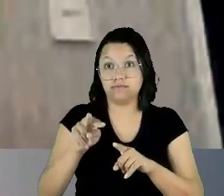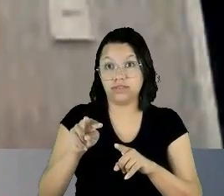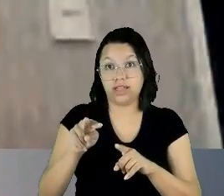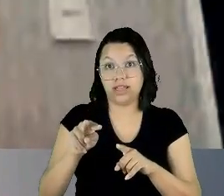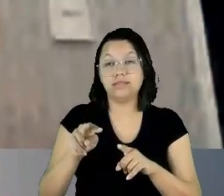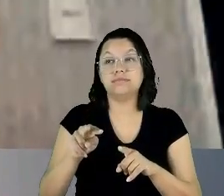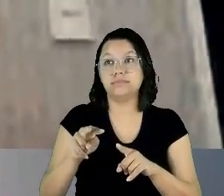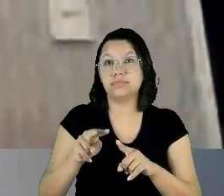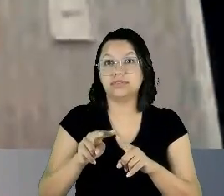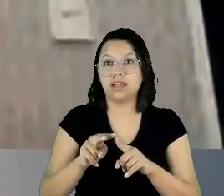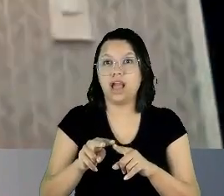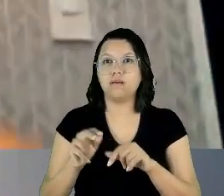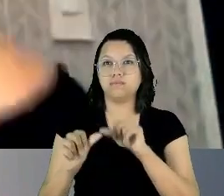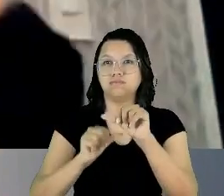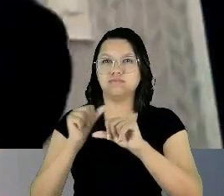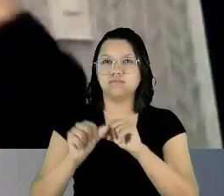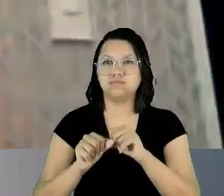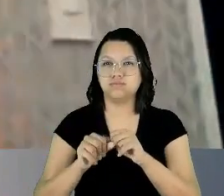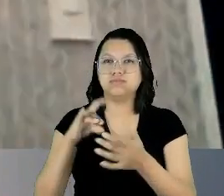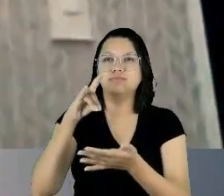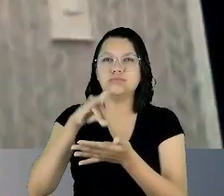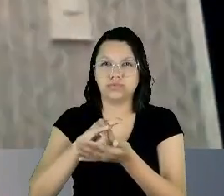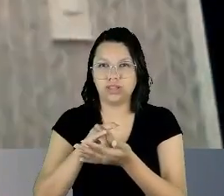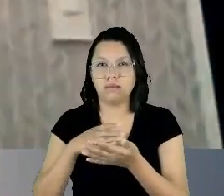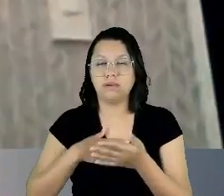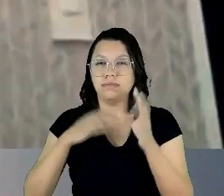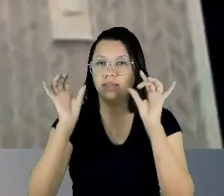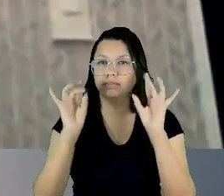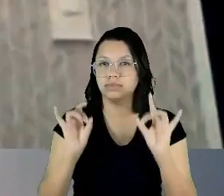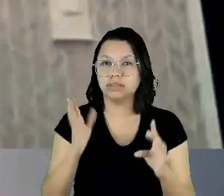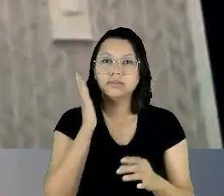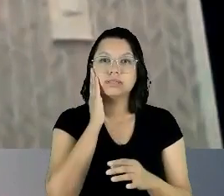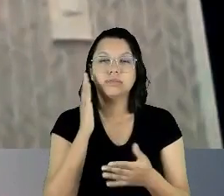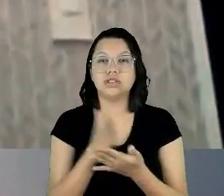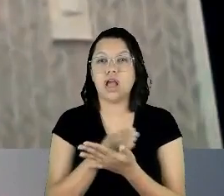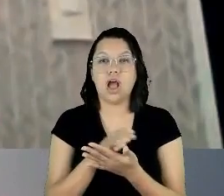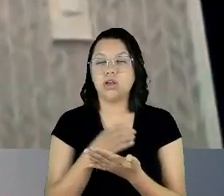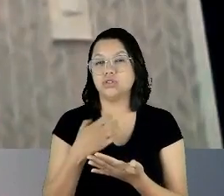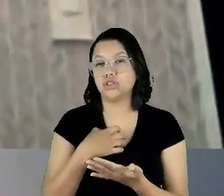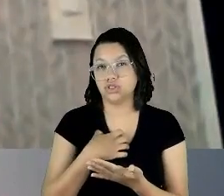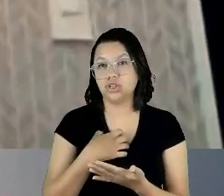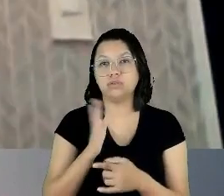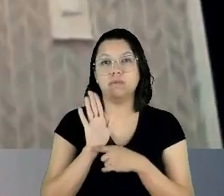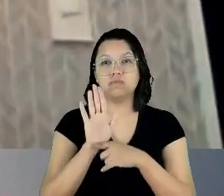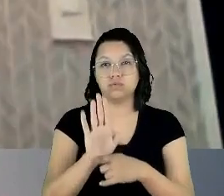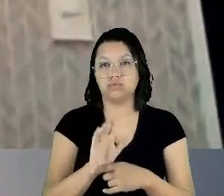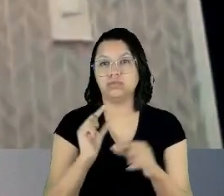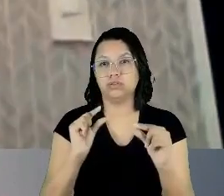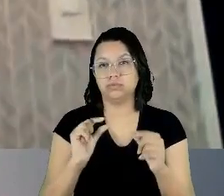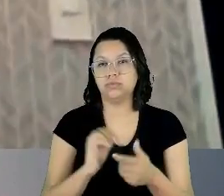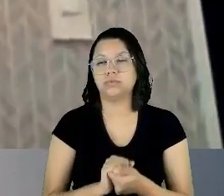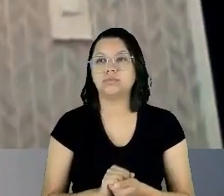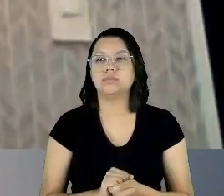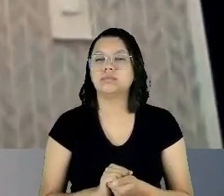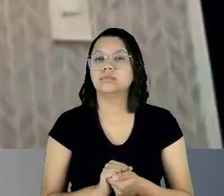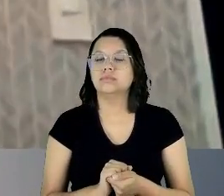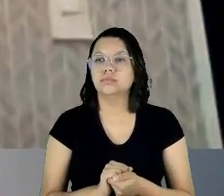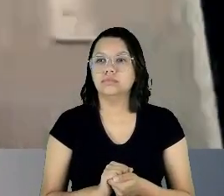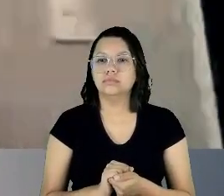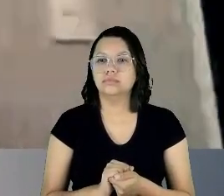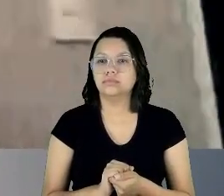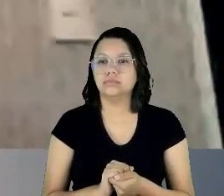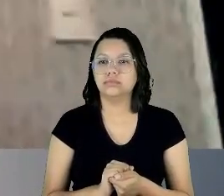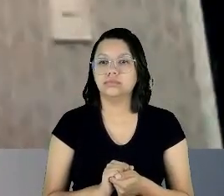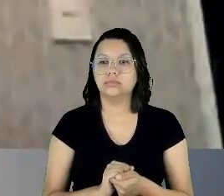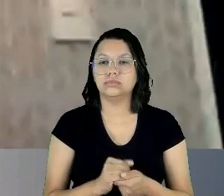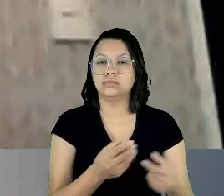do papel e tomando uma concretude. Para mim é muito especial saber que, de algum modo, eu fiz um pouquinho de parte disso. E aí eu